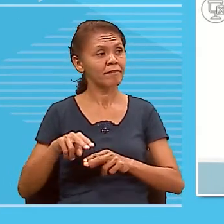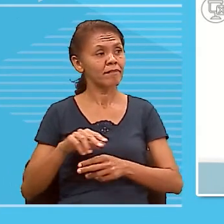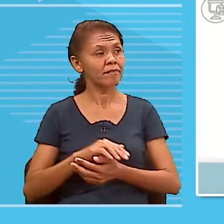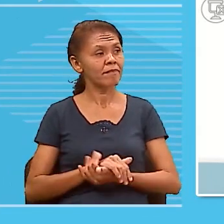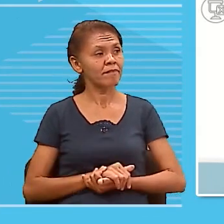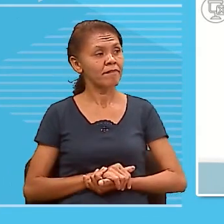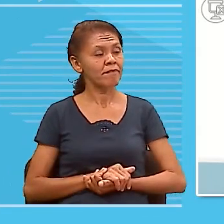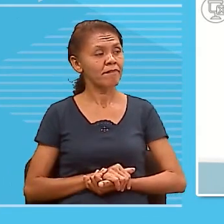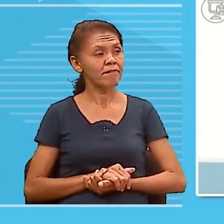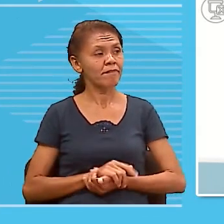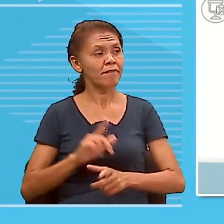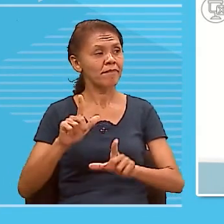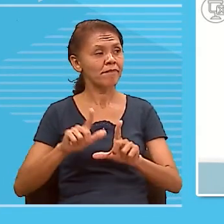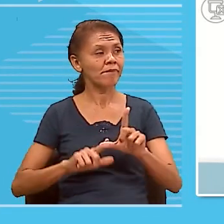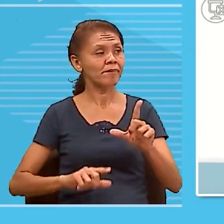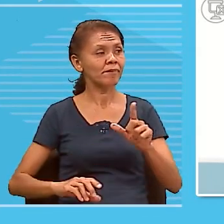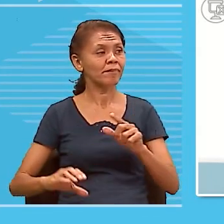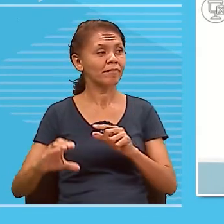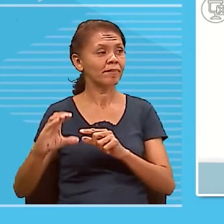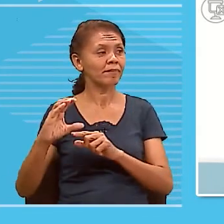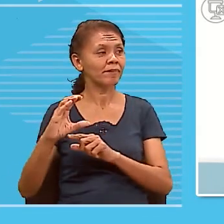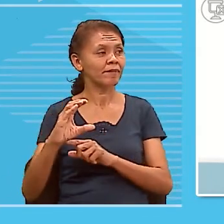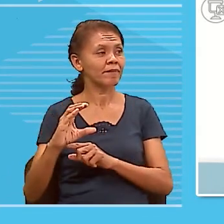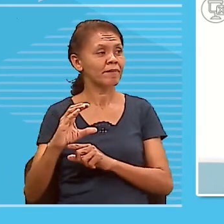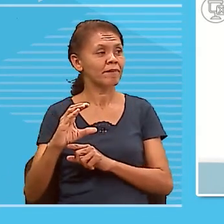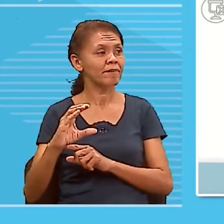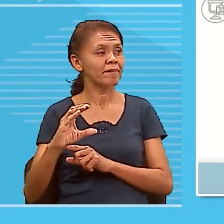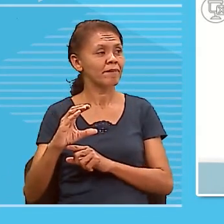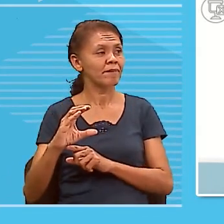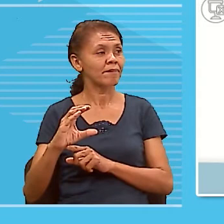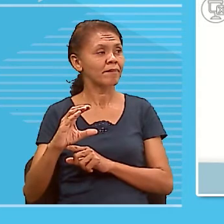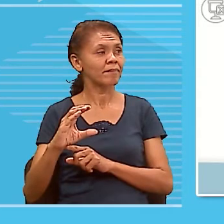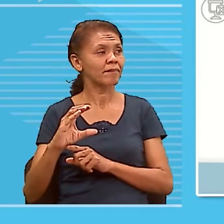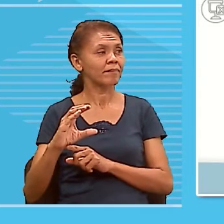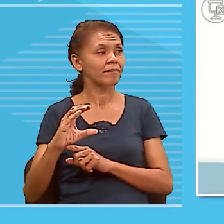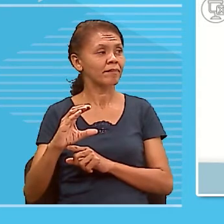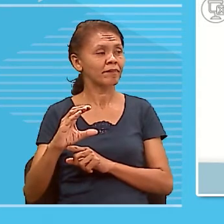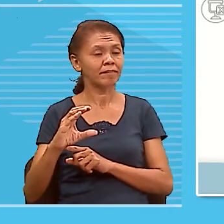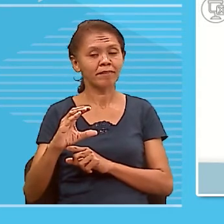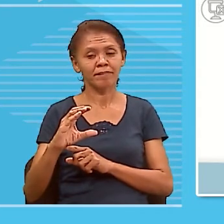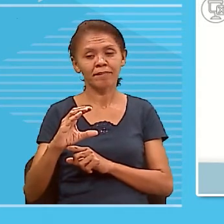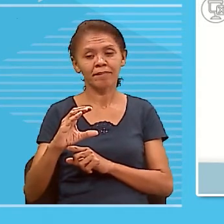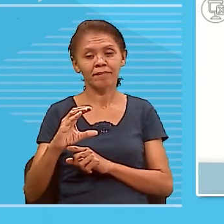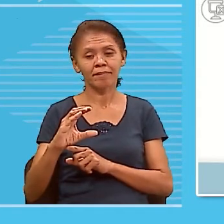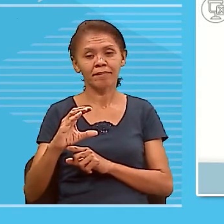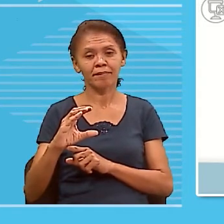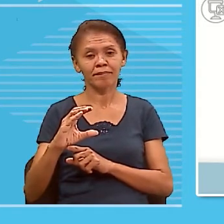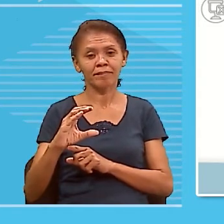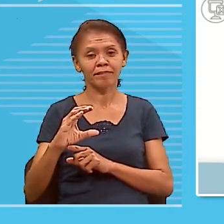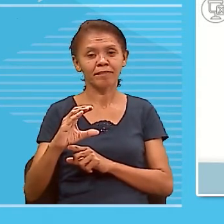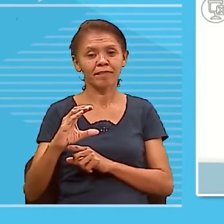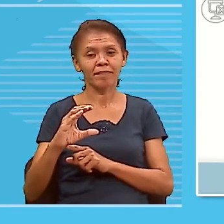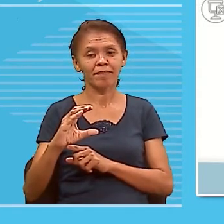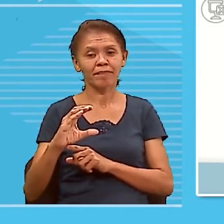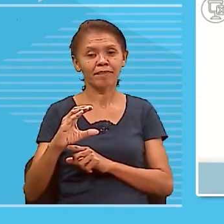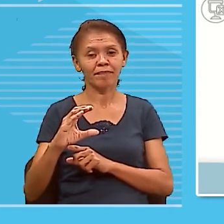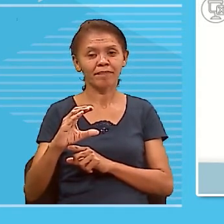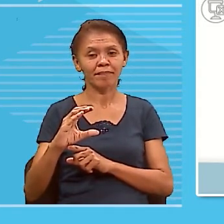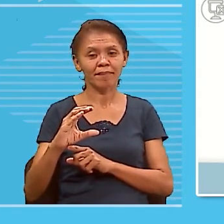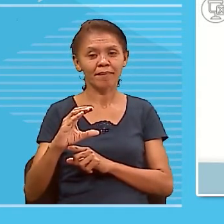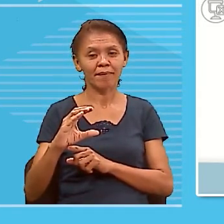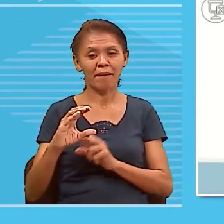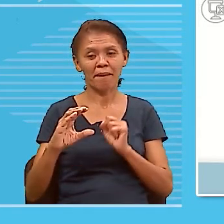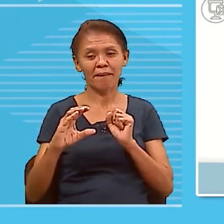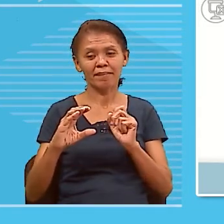causa causa é a causa galerinha causa certo